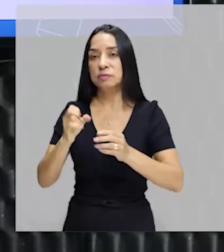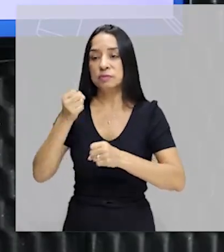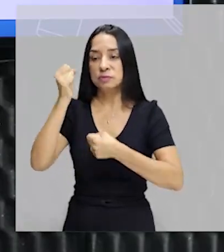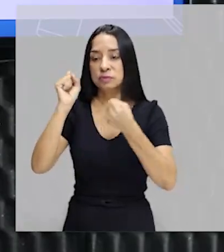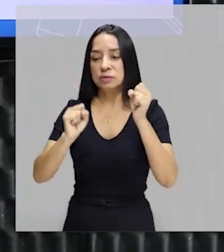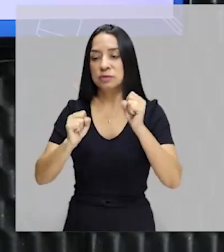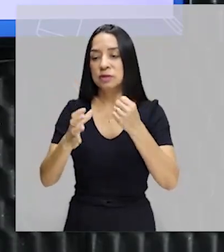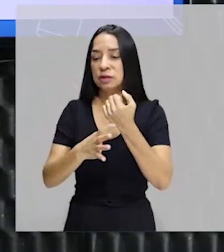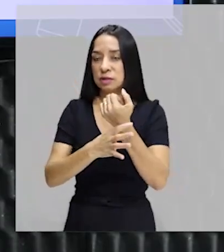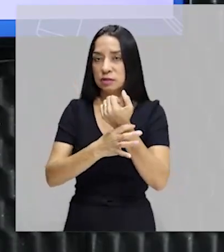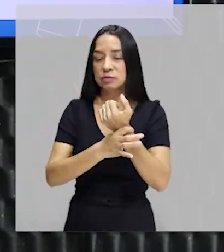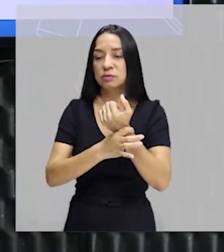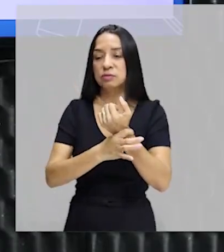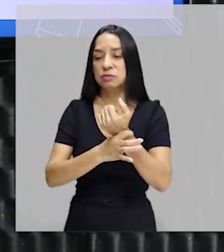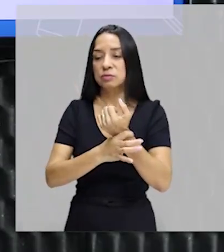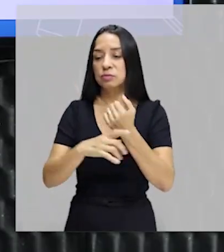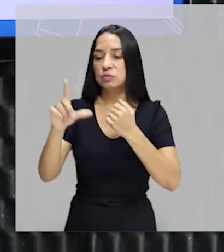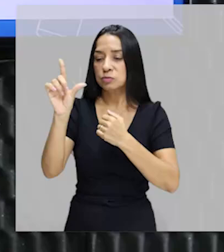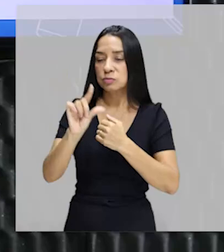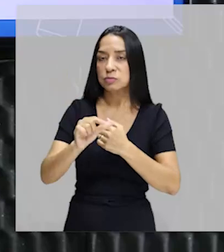dessa jornada para 10 horas.